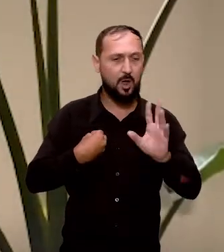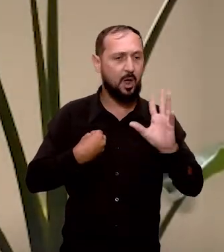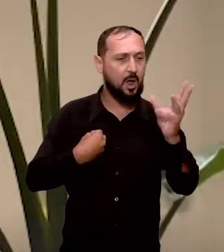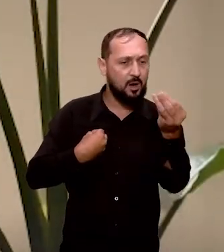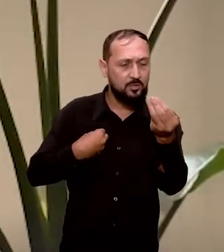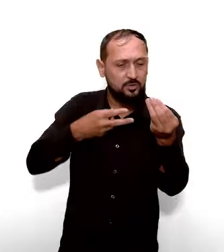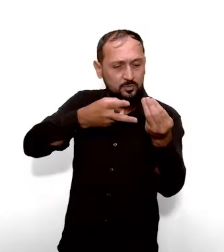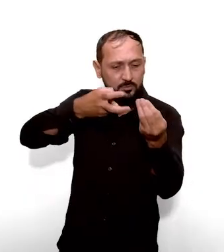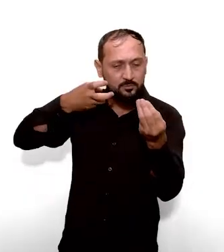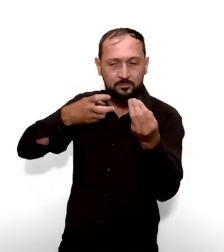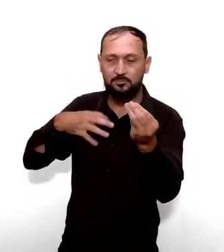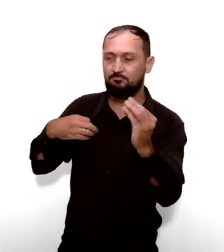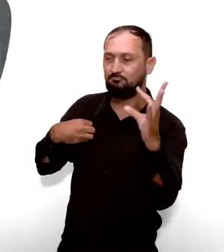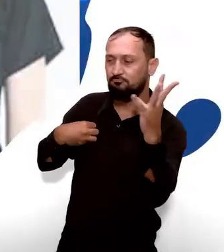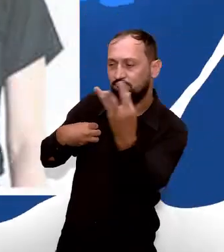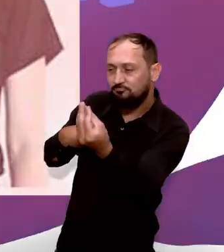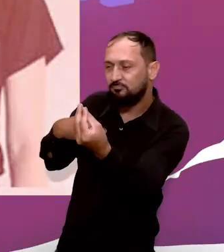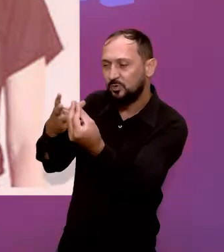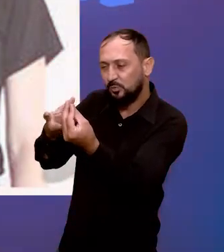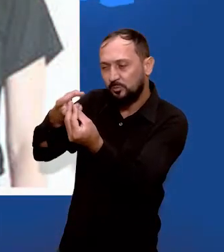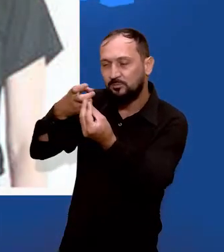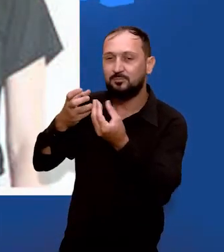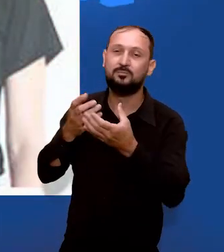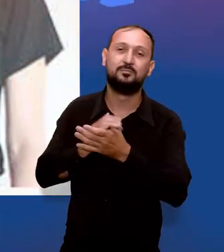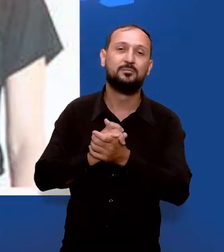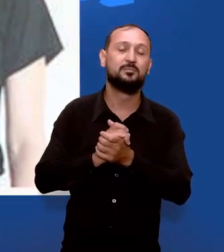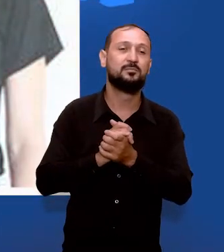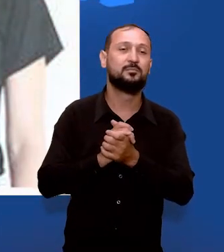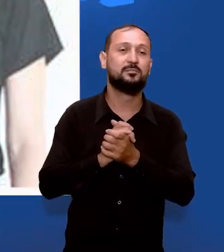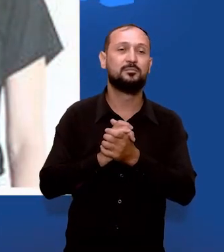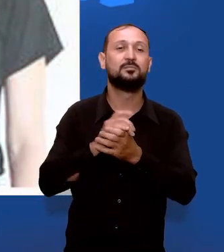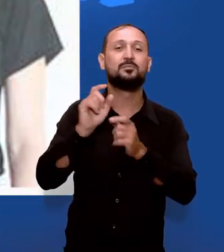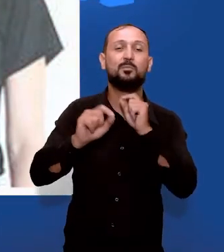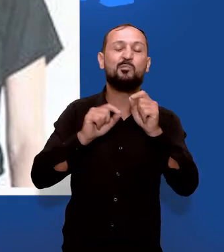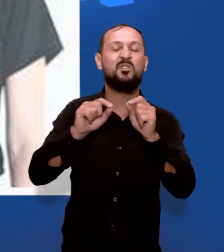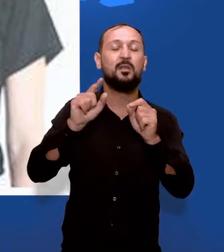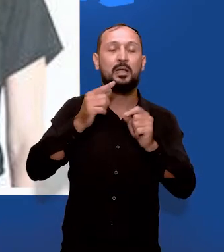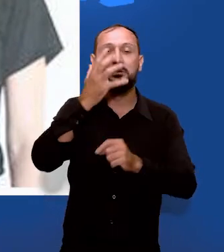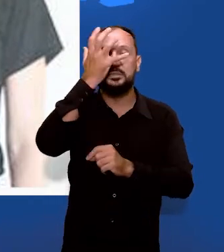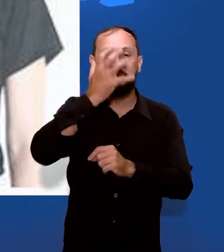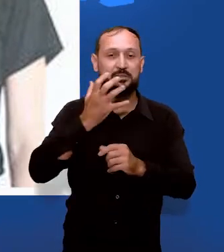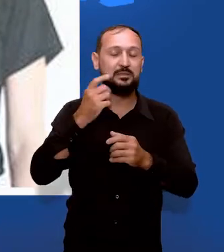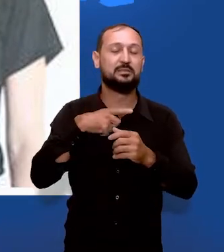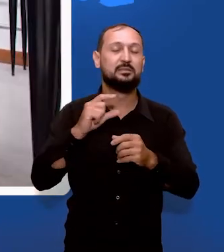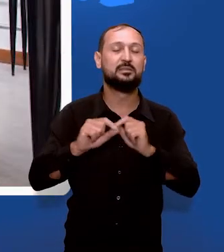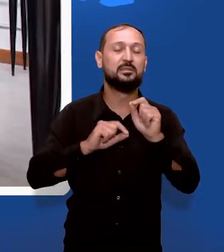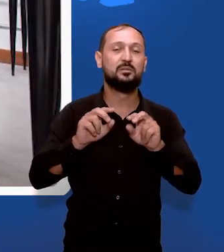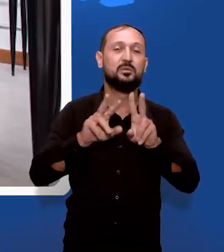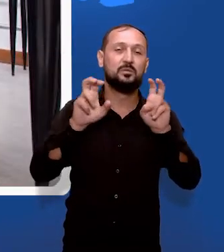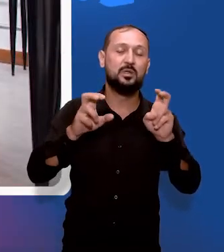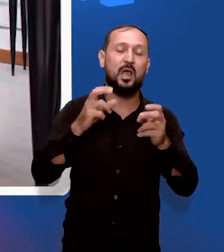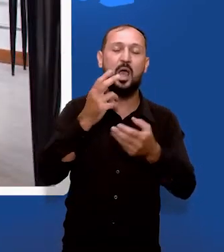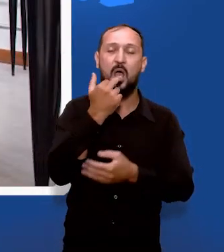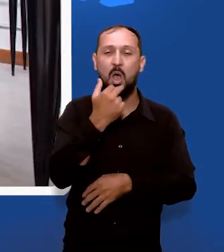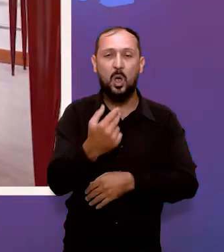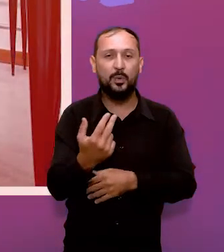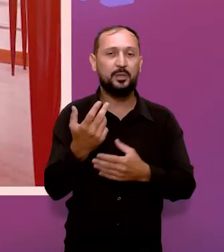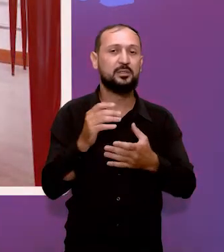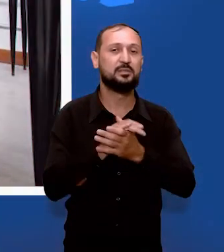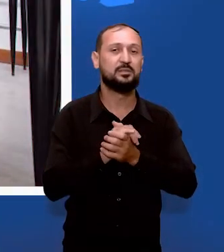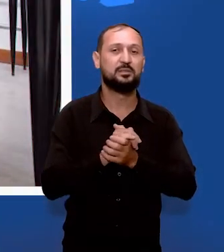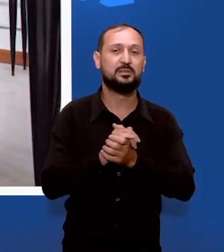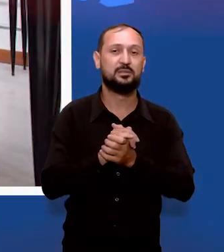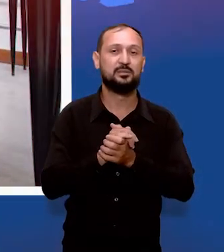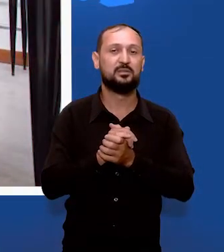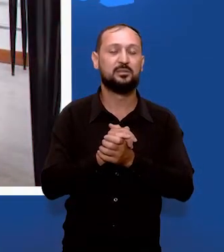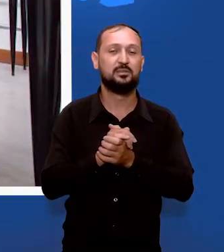vive existe arte, existe o respirar a arte, existe o olhar daquilo que é mais sincero